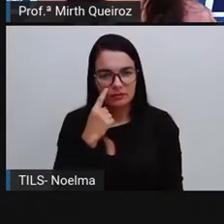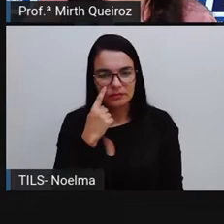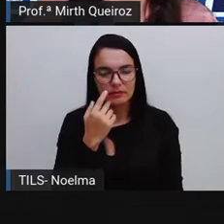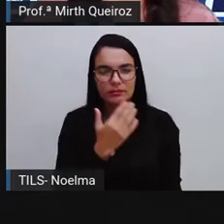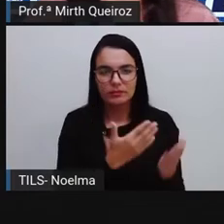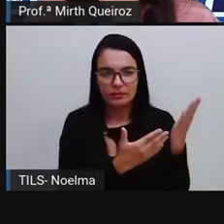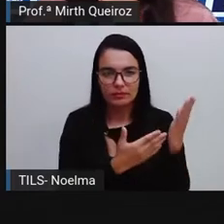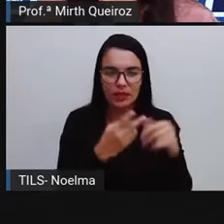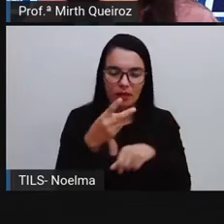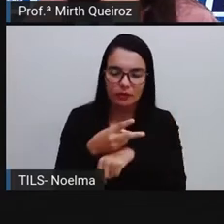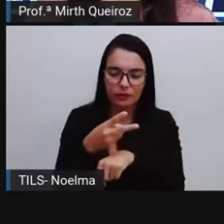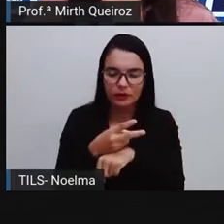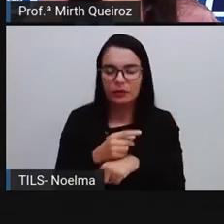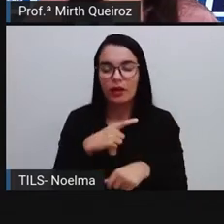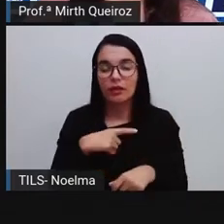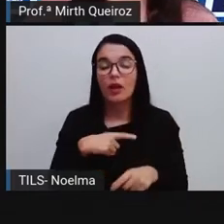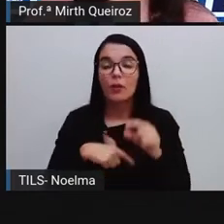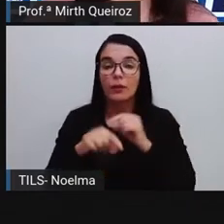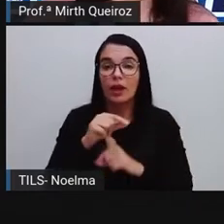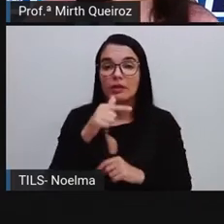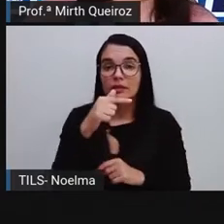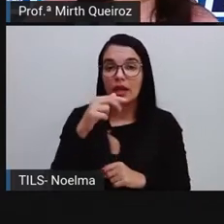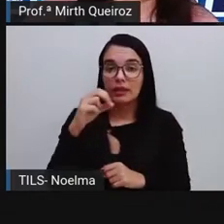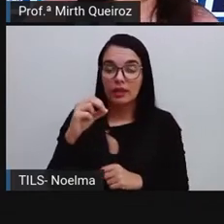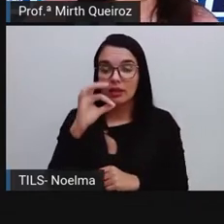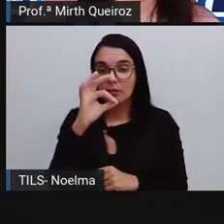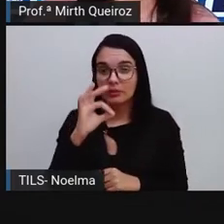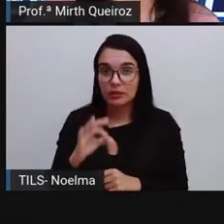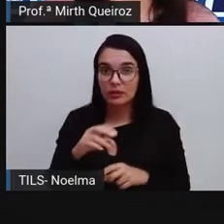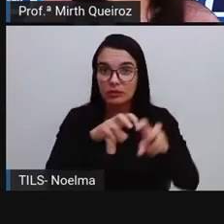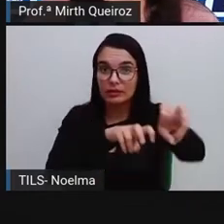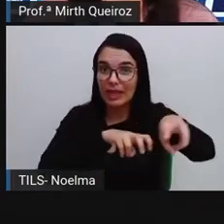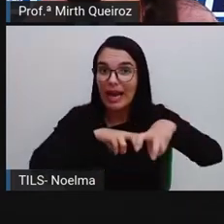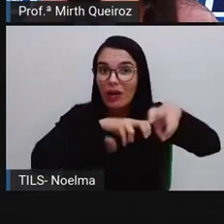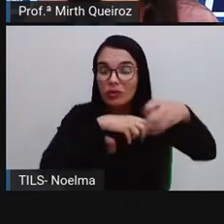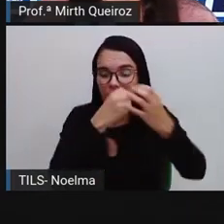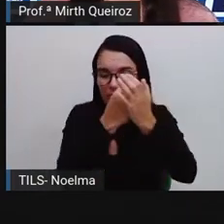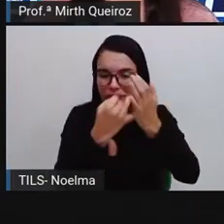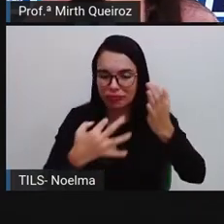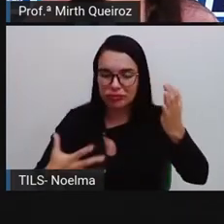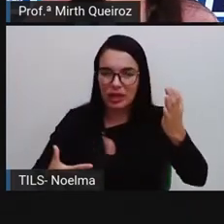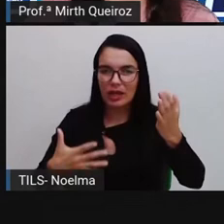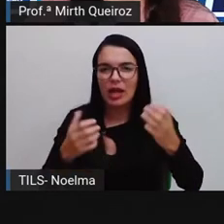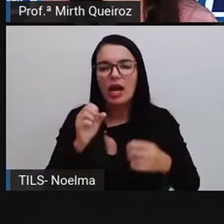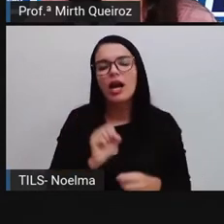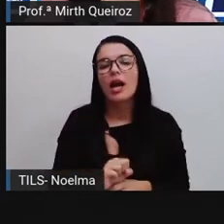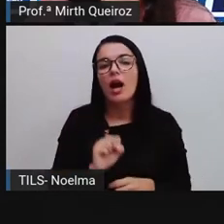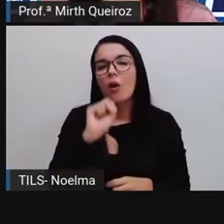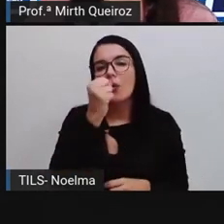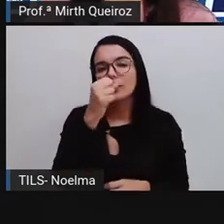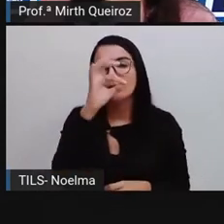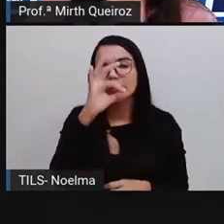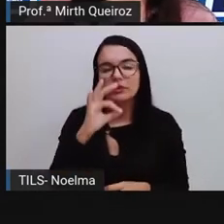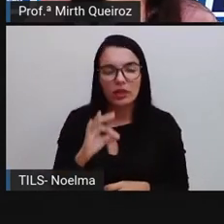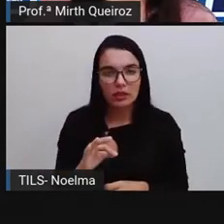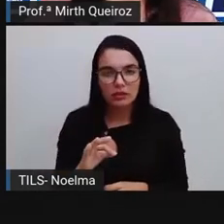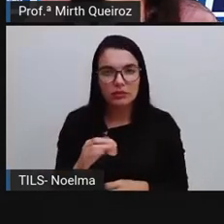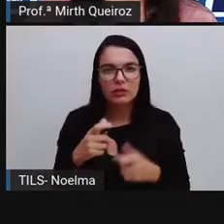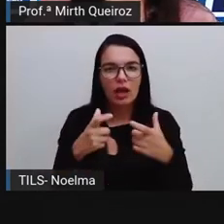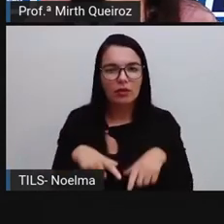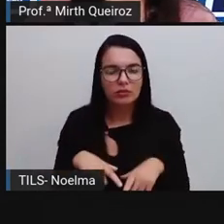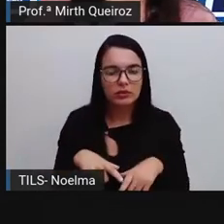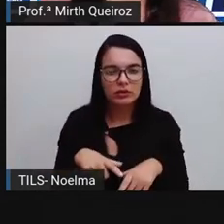indústria setenta por cento vai ser direcionado agricultura e apenas oito por cento aí é